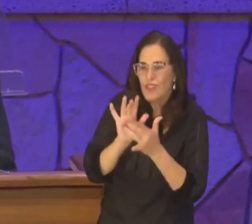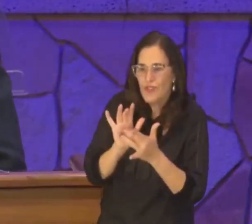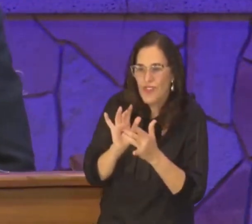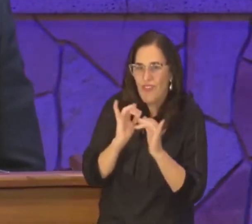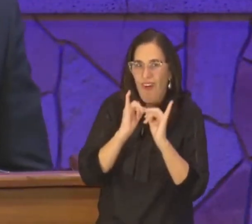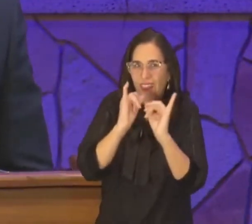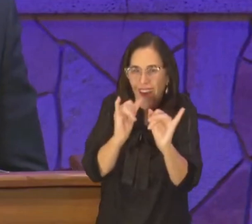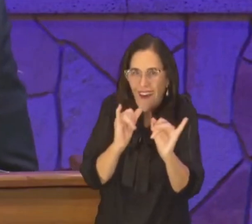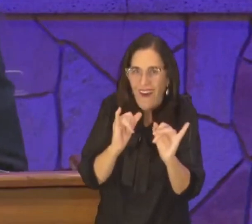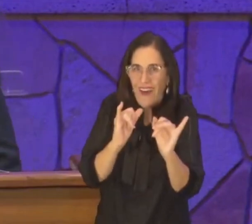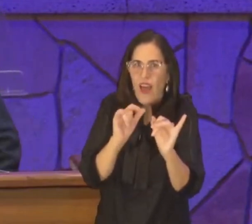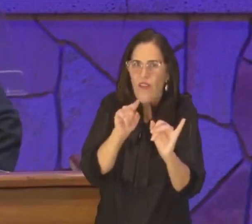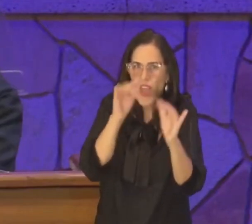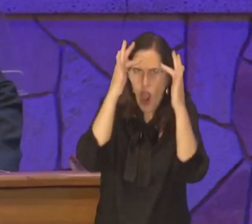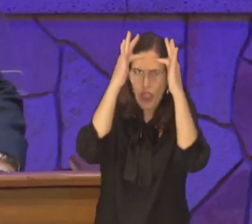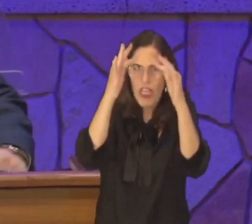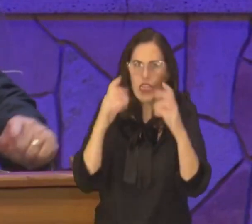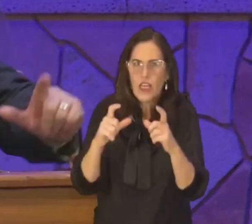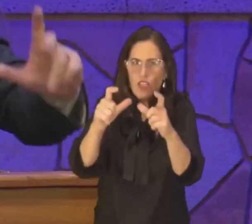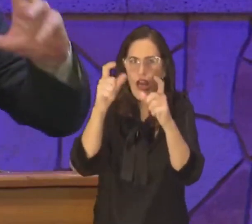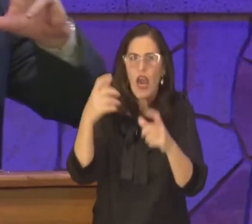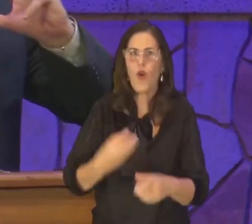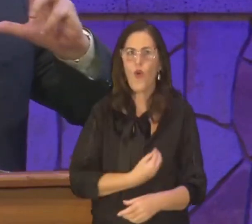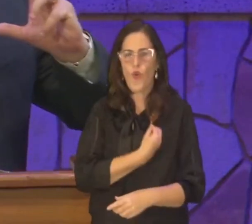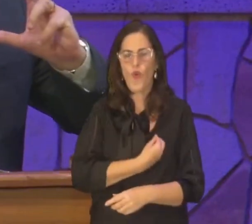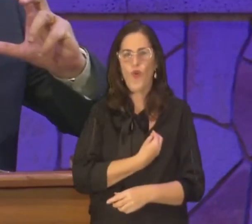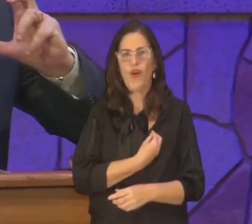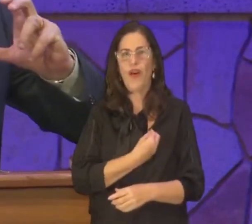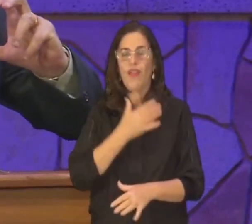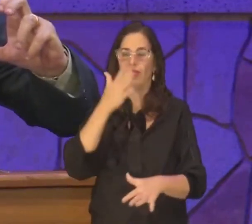morte e dar-te-ei a coroa da vida. Eles